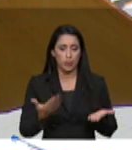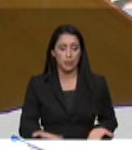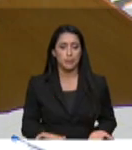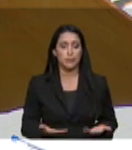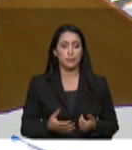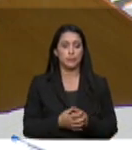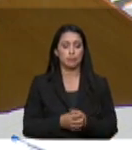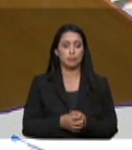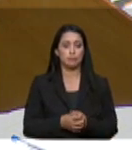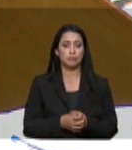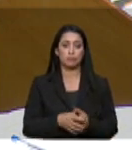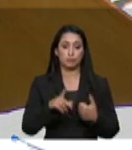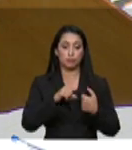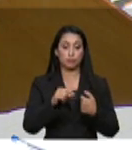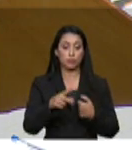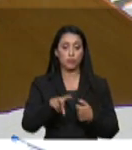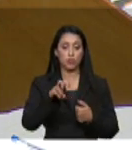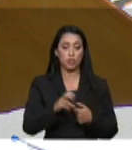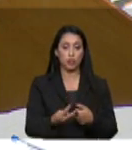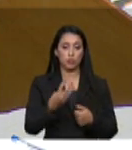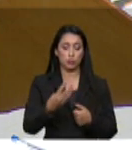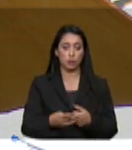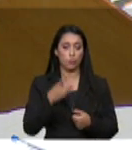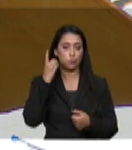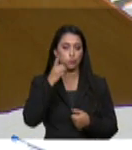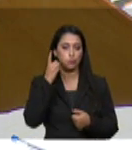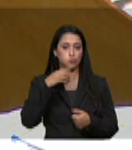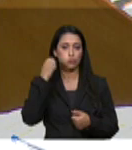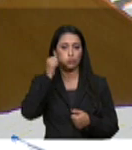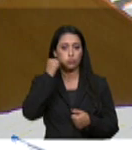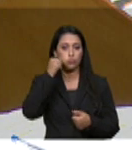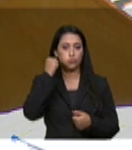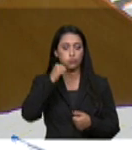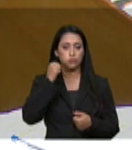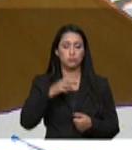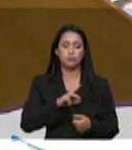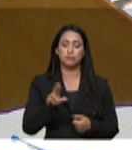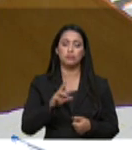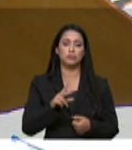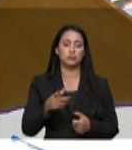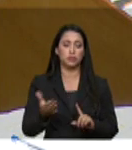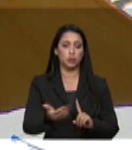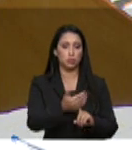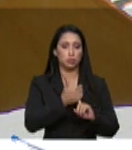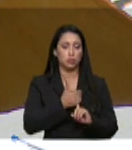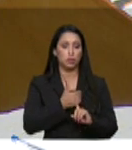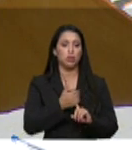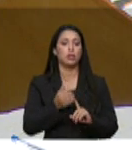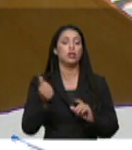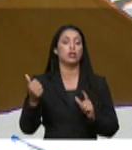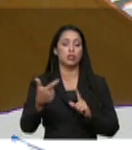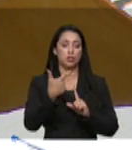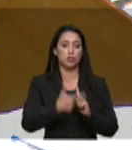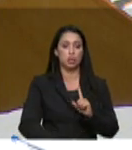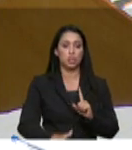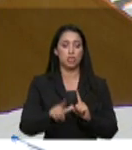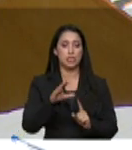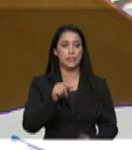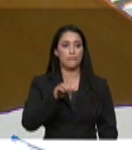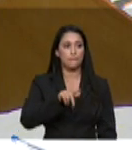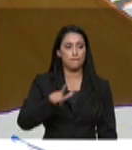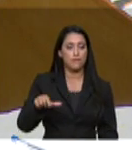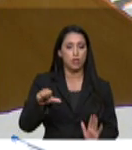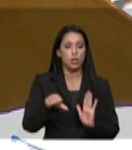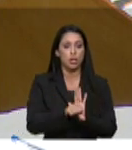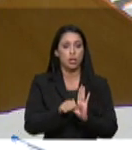Nice o no artigo 53 os deputados e senadores são invioláveis civil e penalmente por